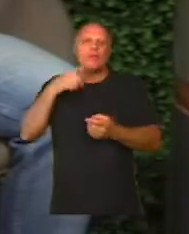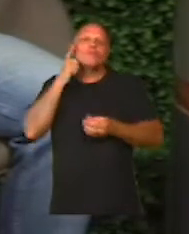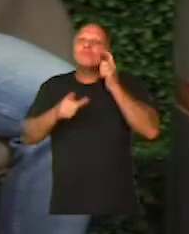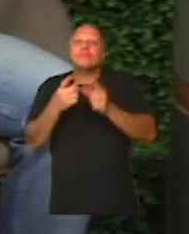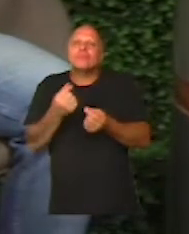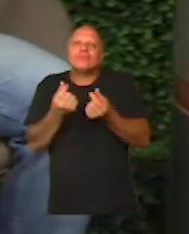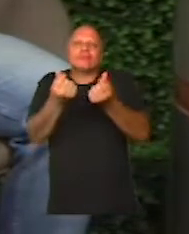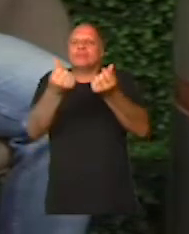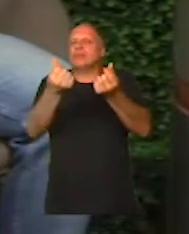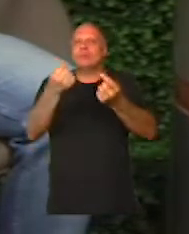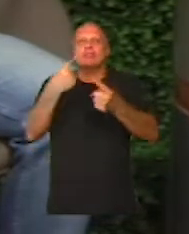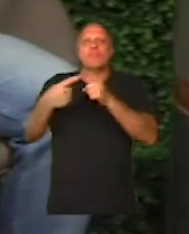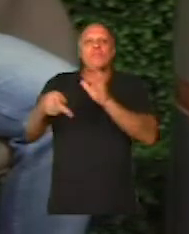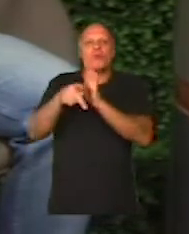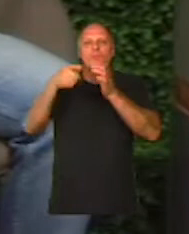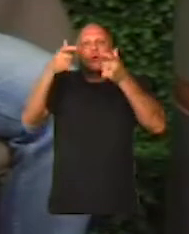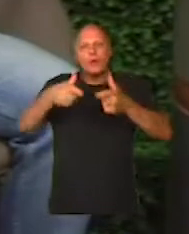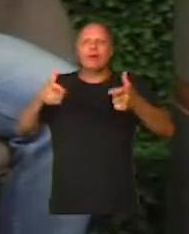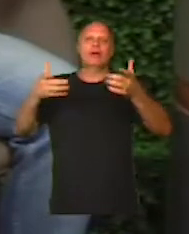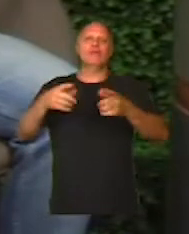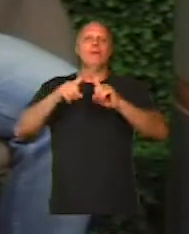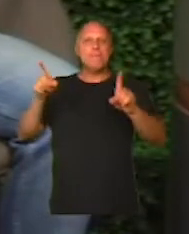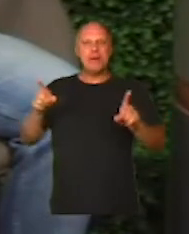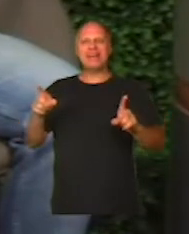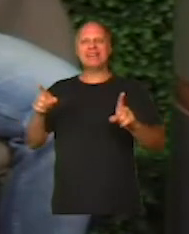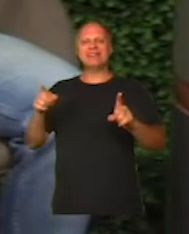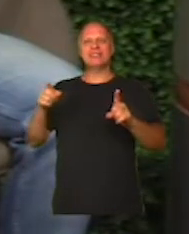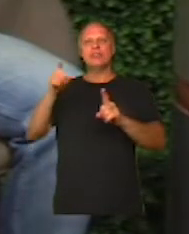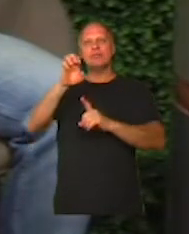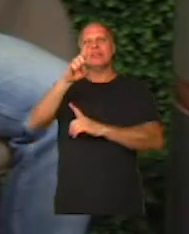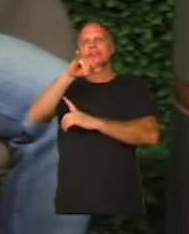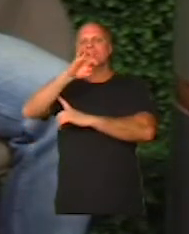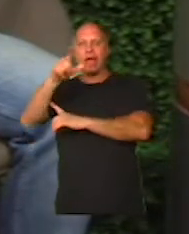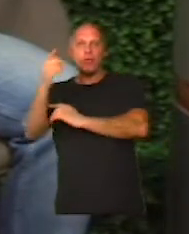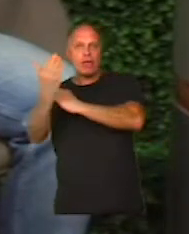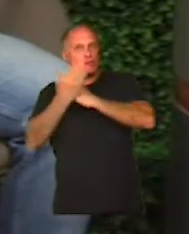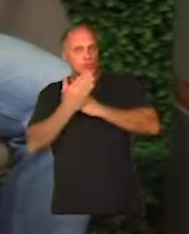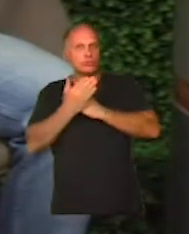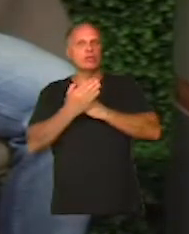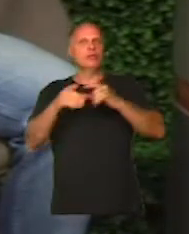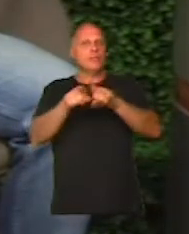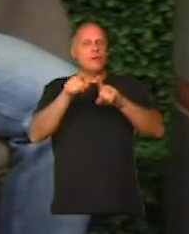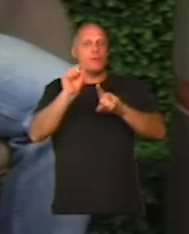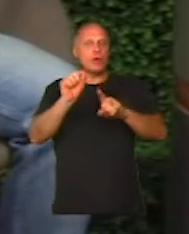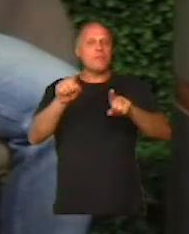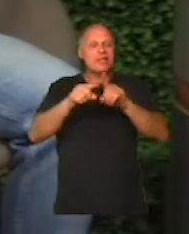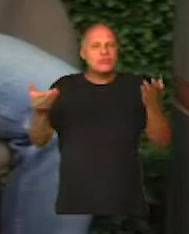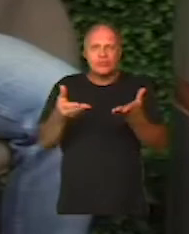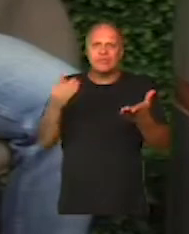A Secretaria de Cultura, que nos cedeu um espaço, mas o edital que a gente ganhou. Mas é muito complicado hoje, né?